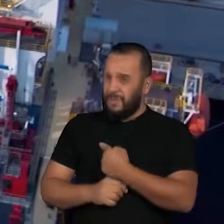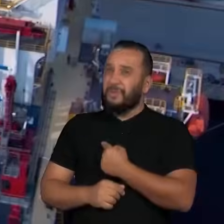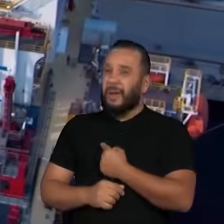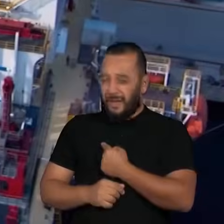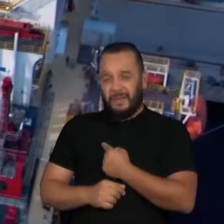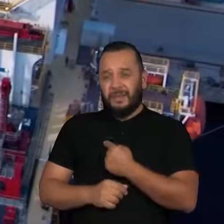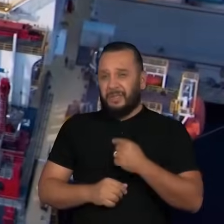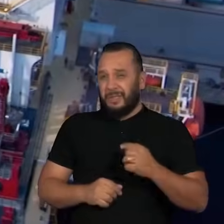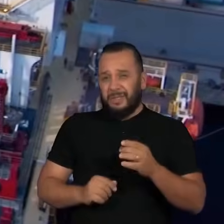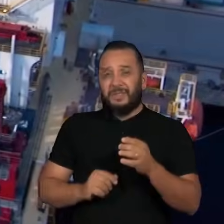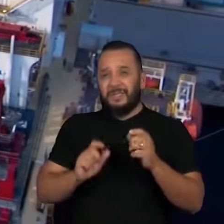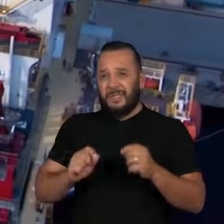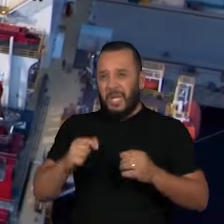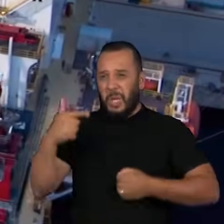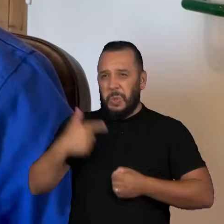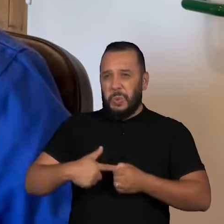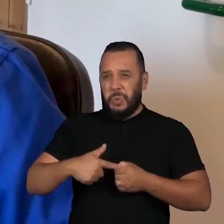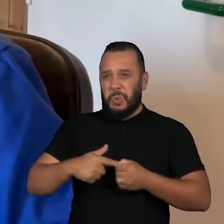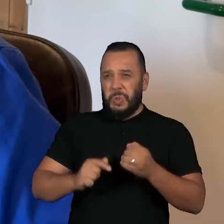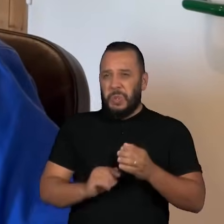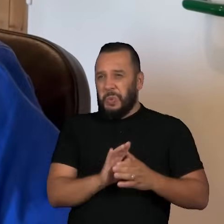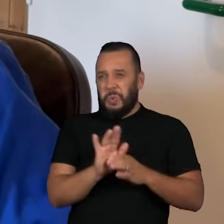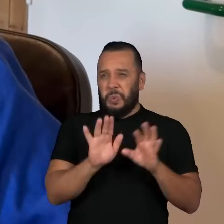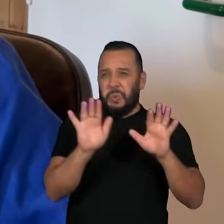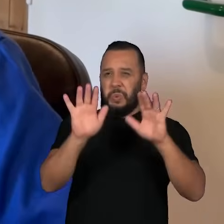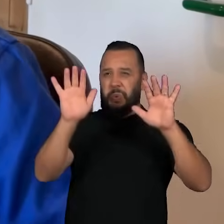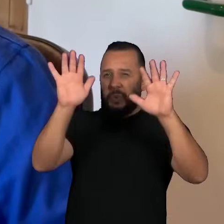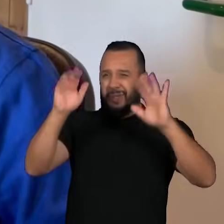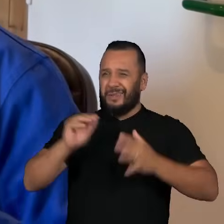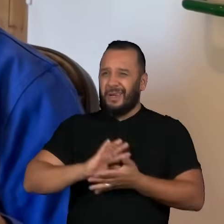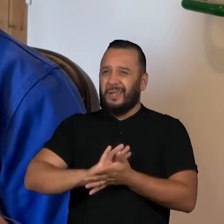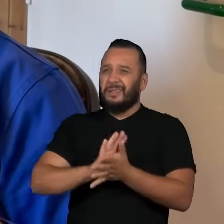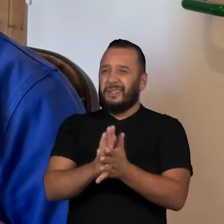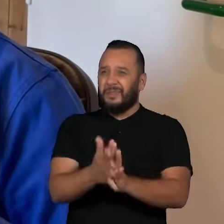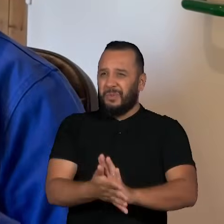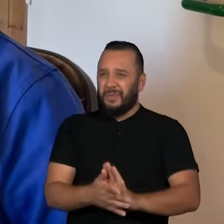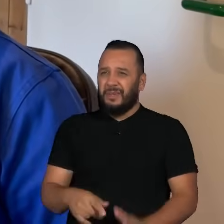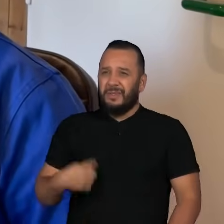Os combustíveis fósseis estão nos matando.